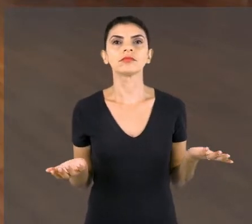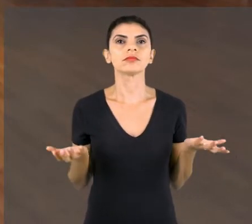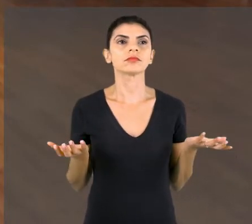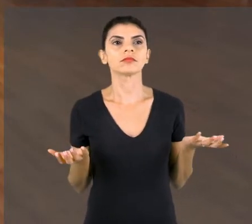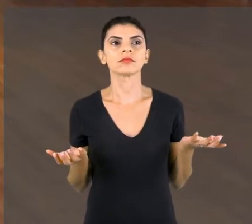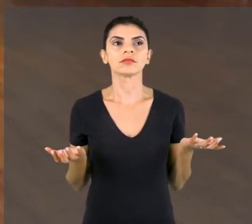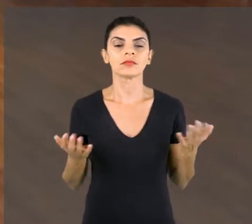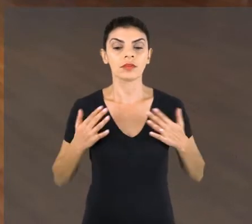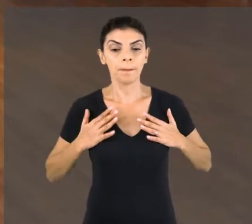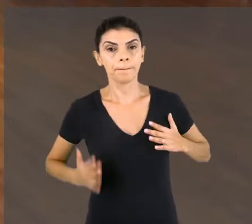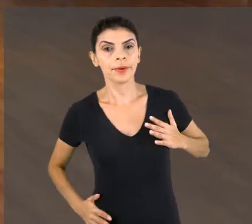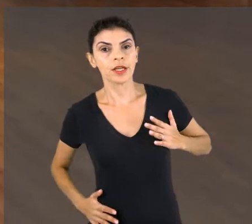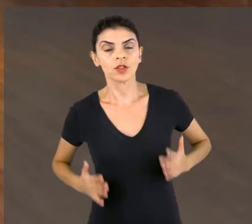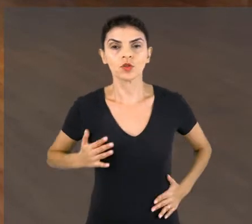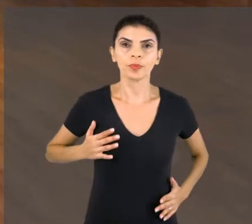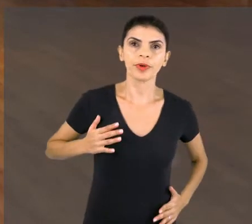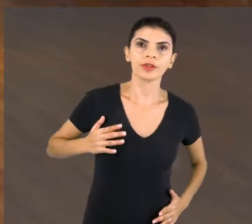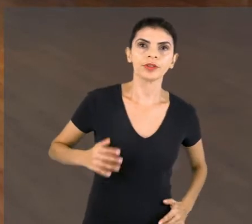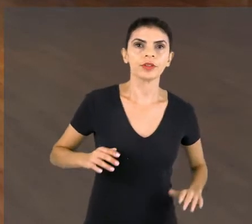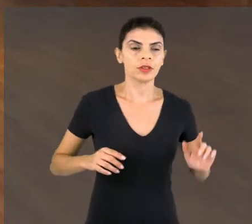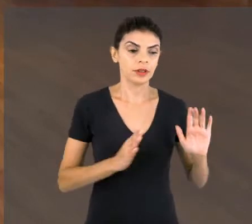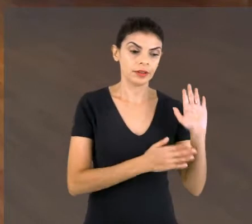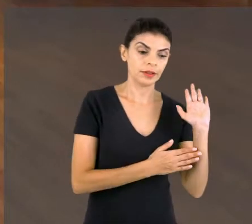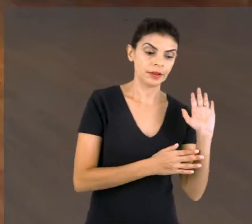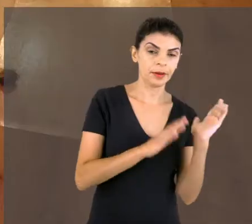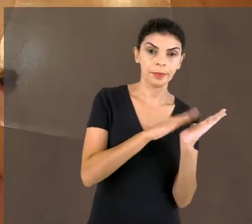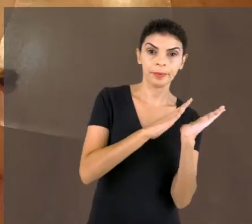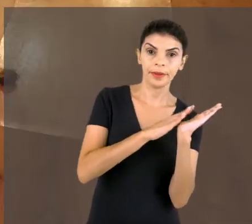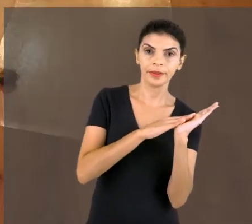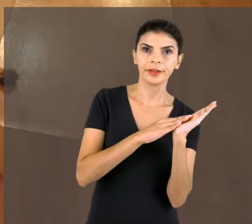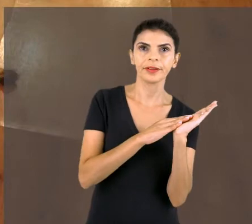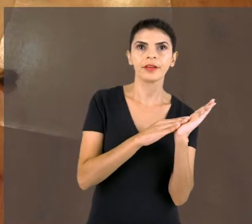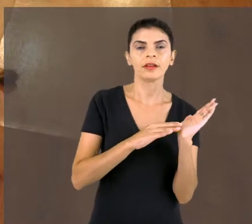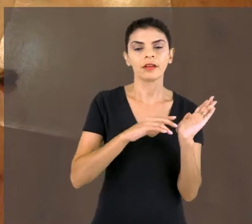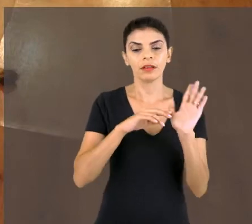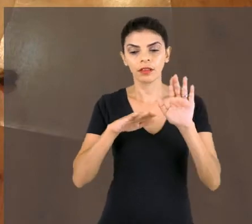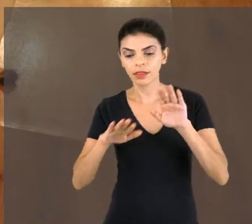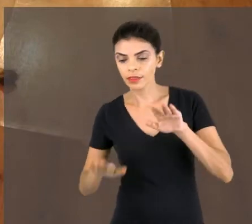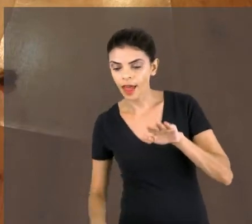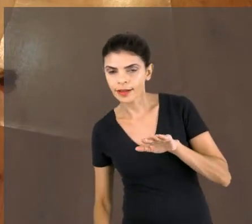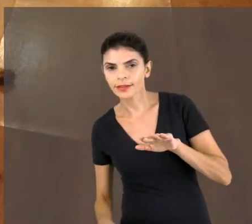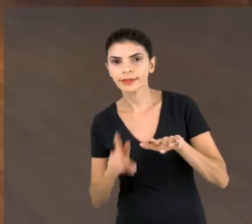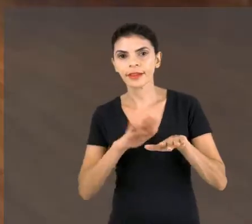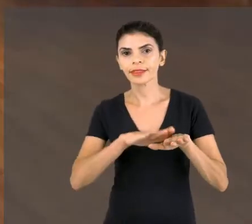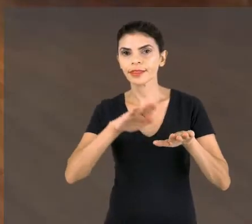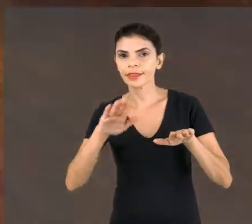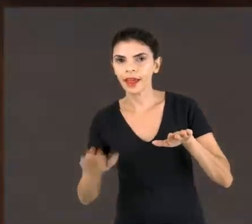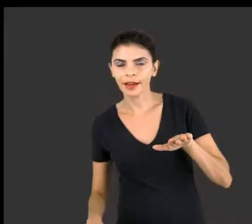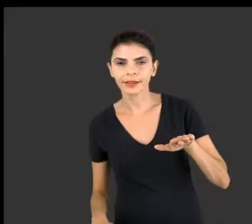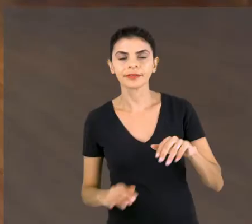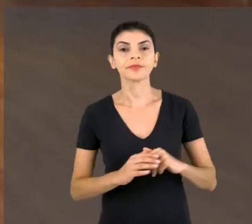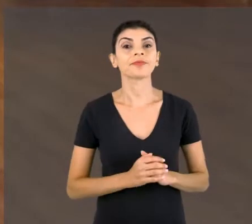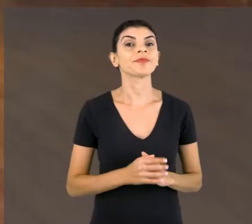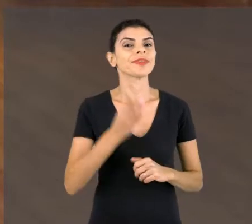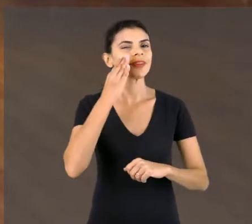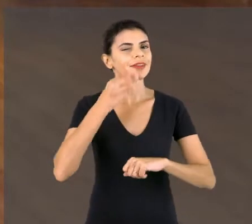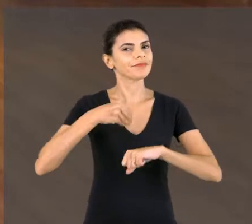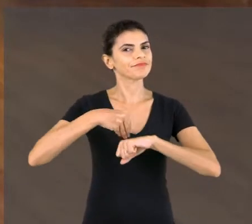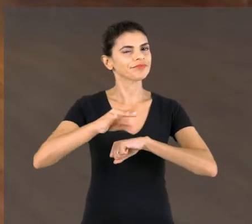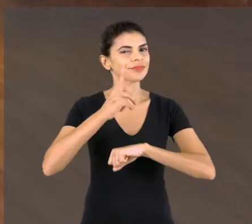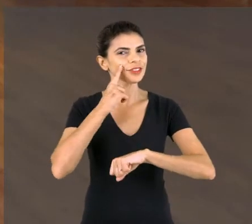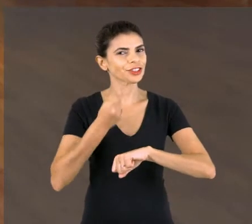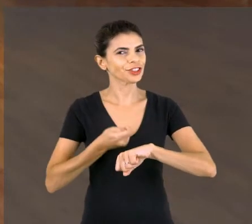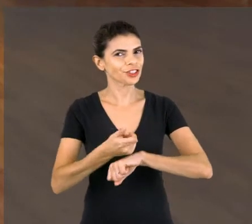E com transferência de peso, eu vou colocar o peso todo nessa perna, vou descer levemente para o chão. E aqui uma dica